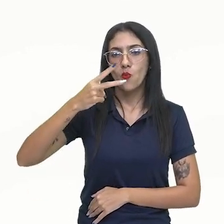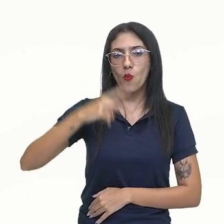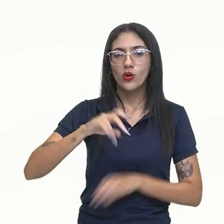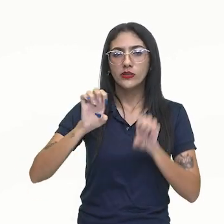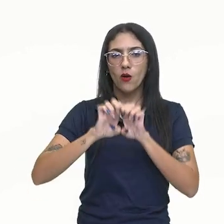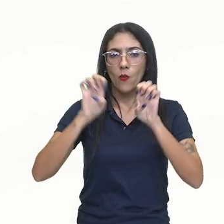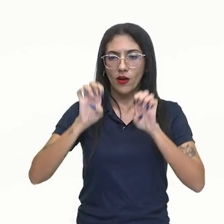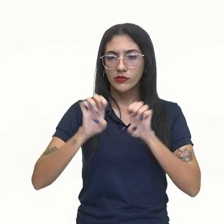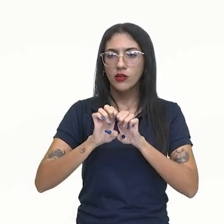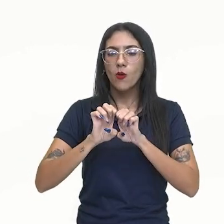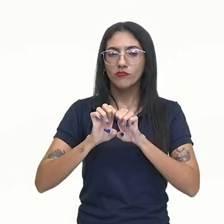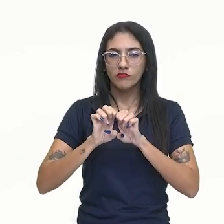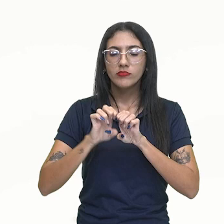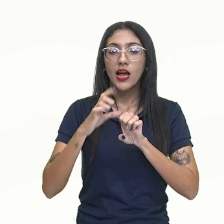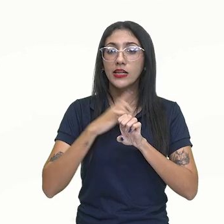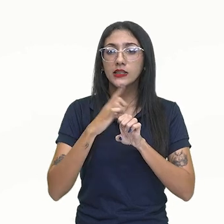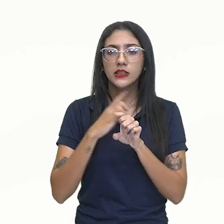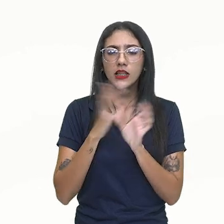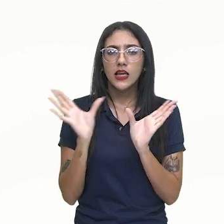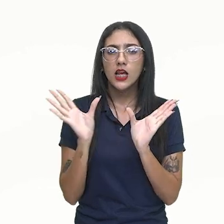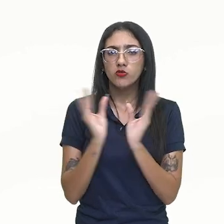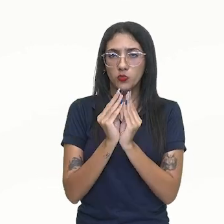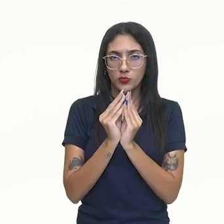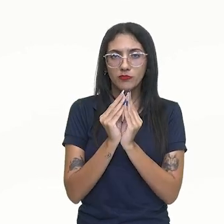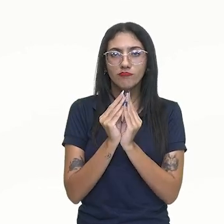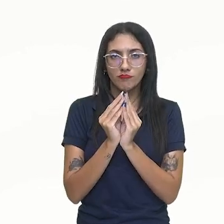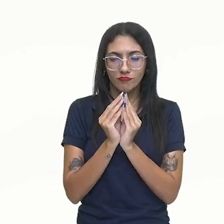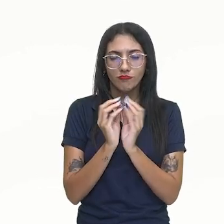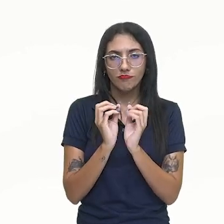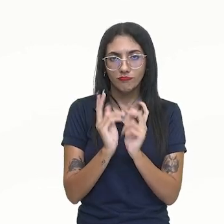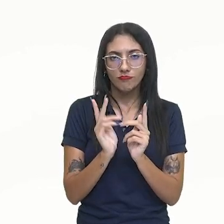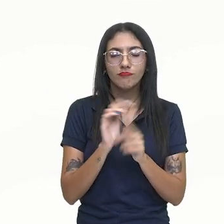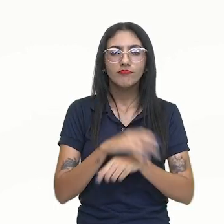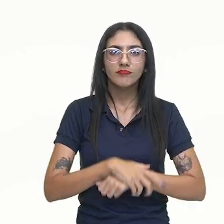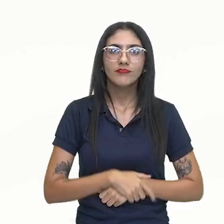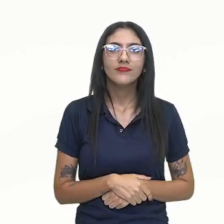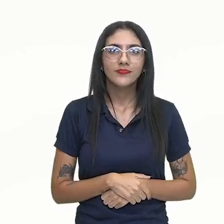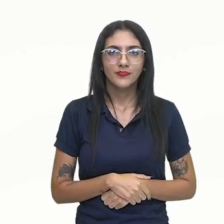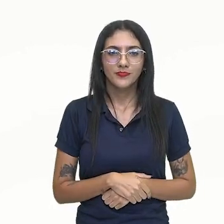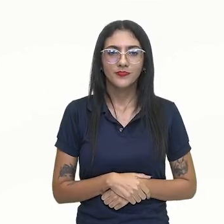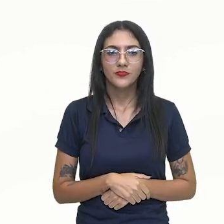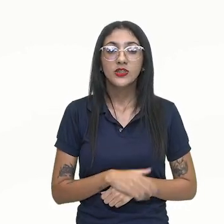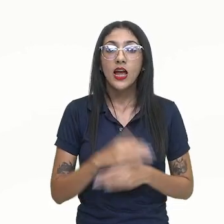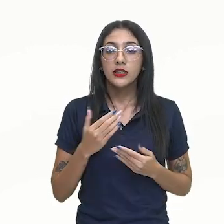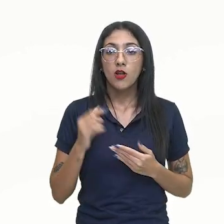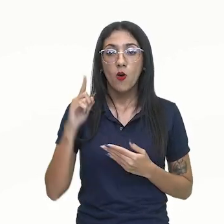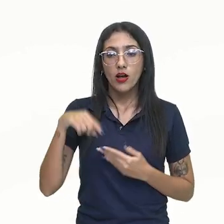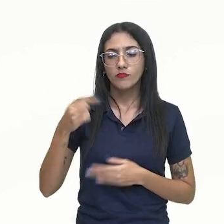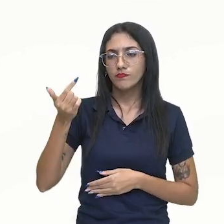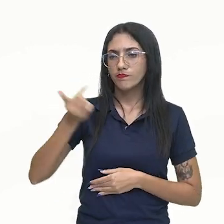equações aqui que estão resumindo o processo. Então, a quimiossíntese,